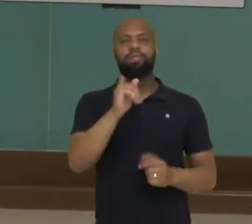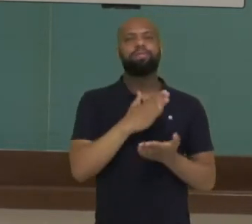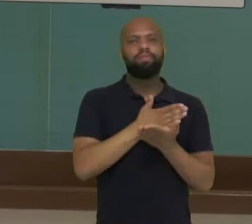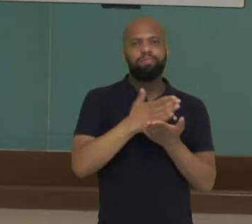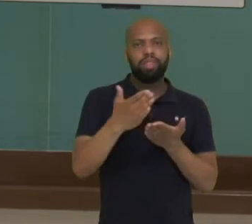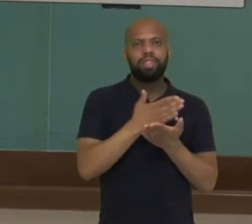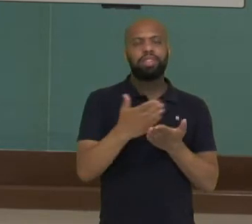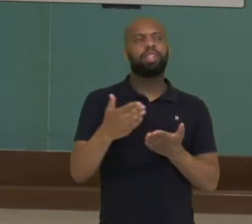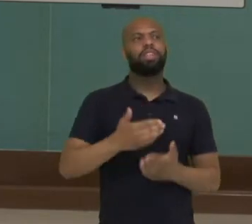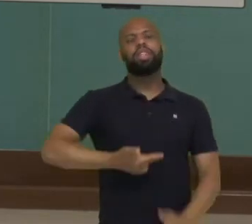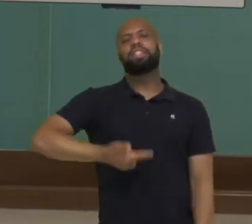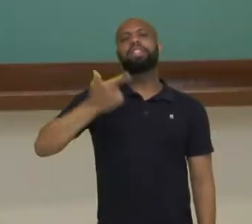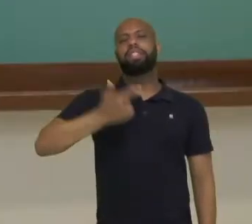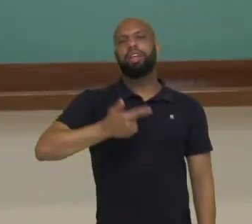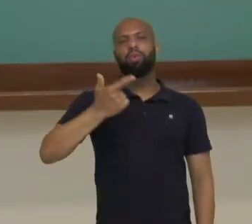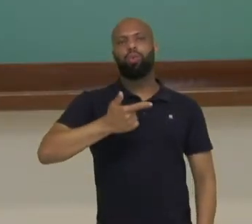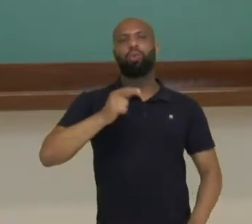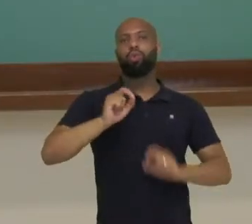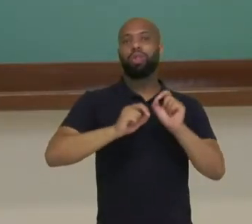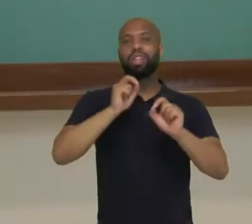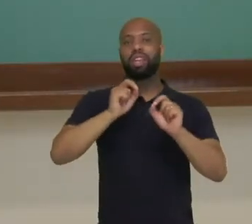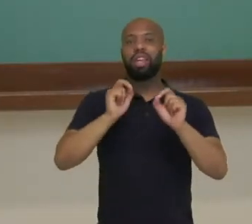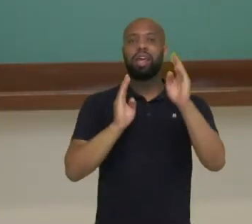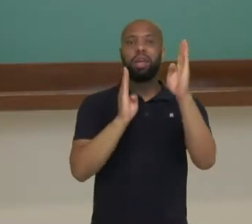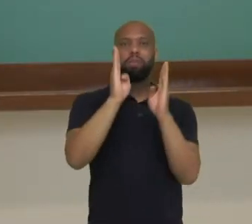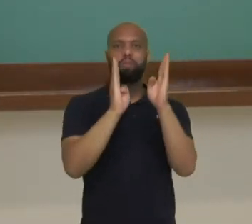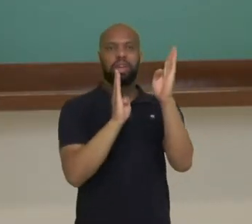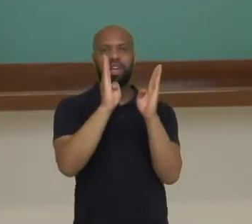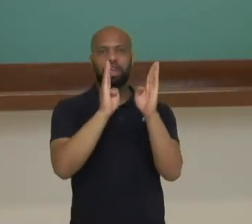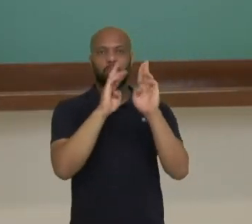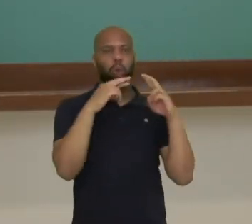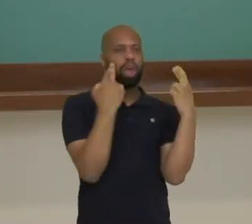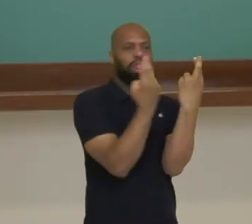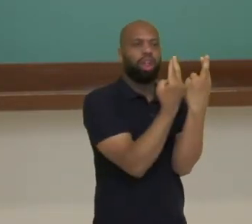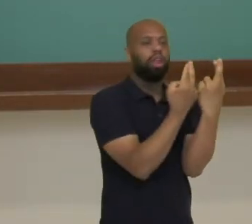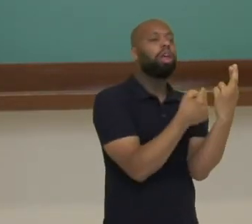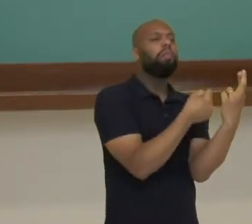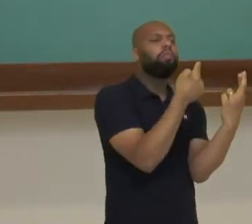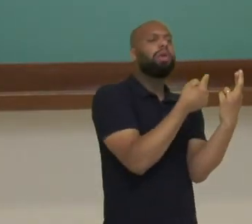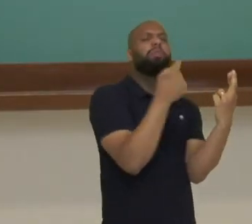iniciar o segundo reinado. Mas qual foi o primeiro reinado?